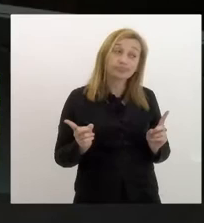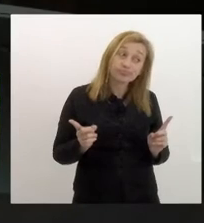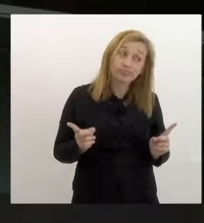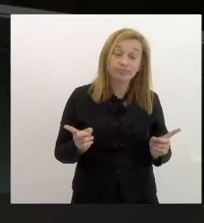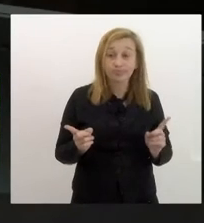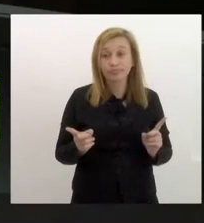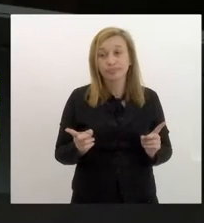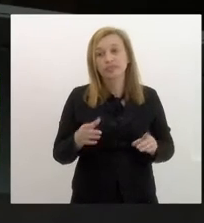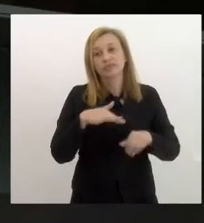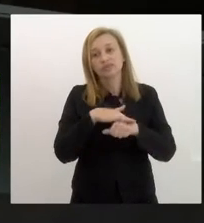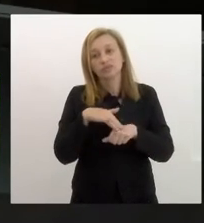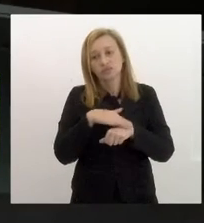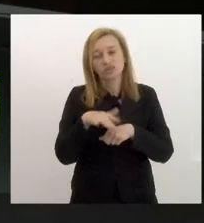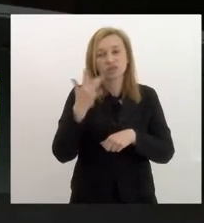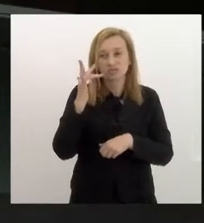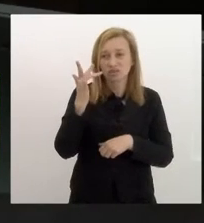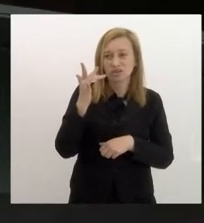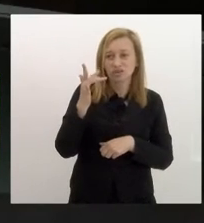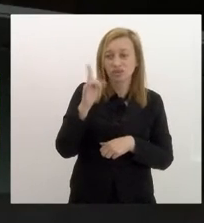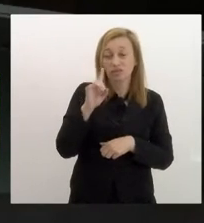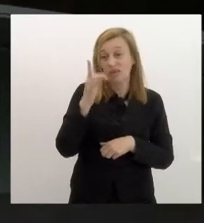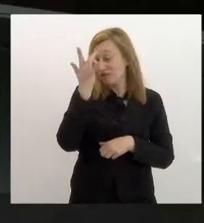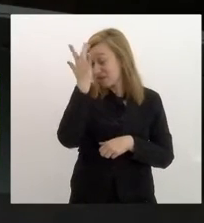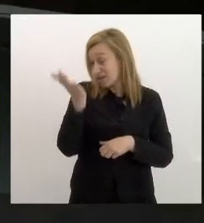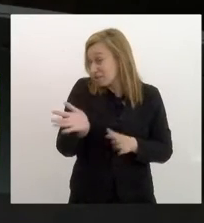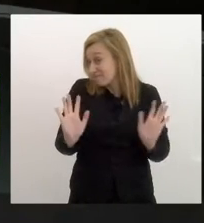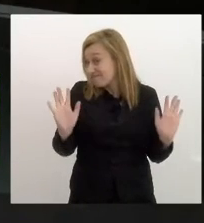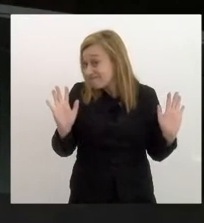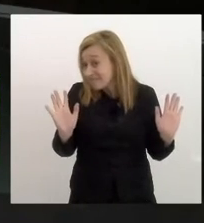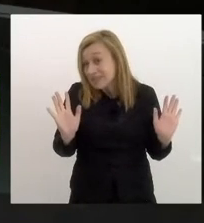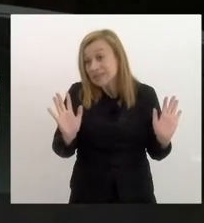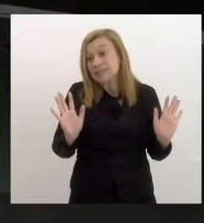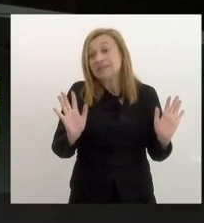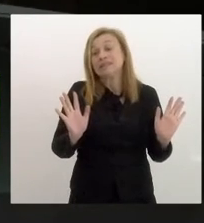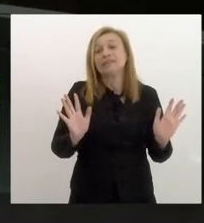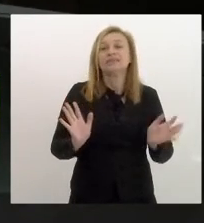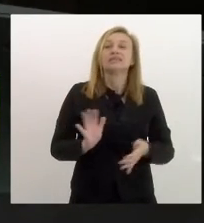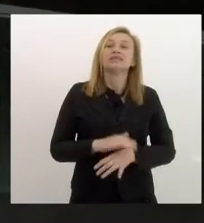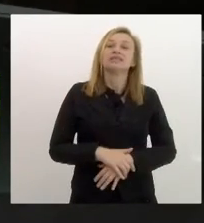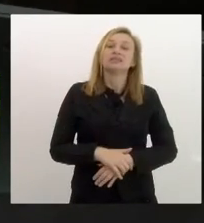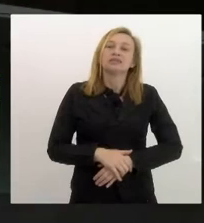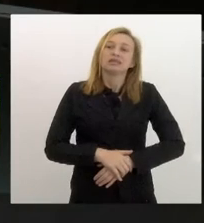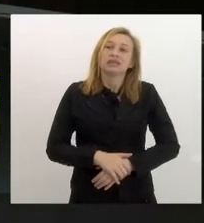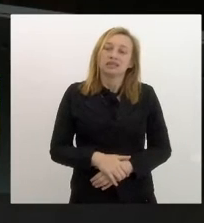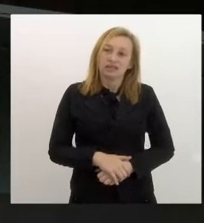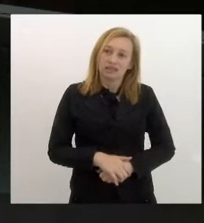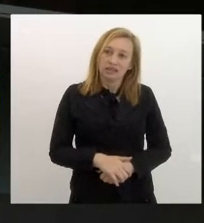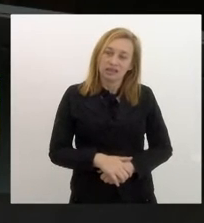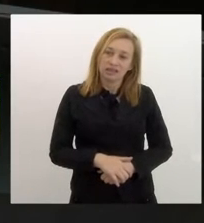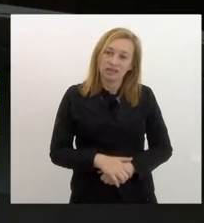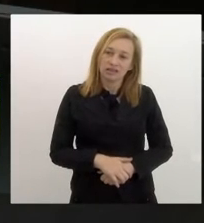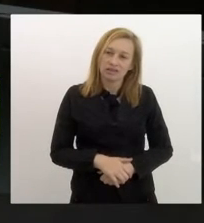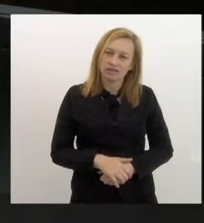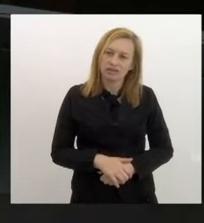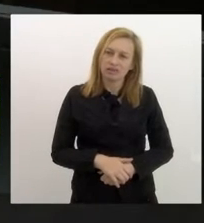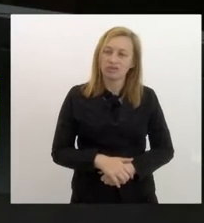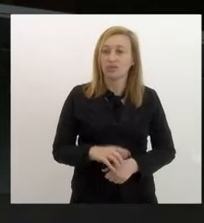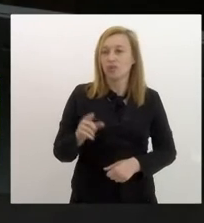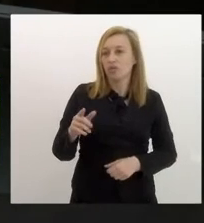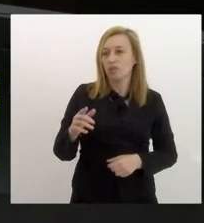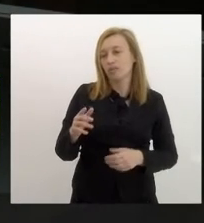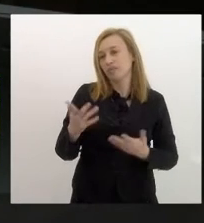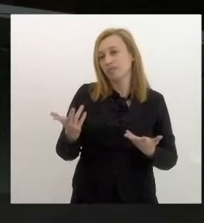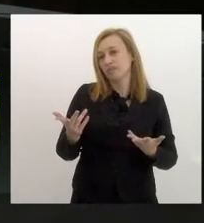a conversa com tesouro a garça fácil né o brinco sempre da síndrome de Estocolmo né como se ele é hoje